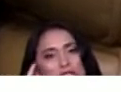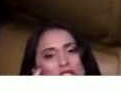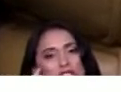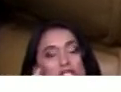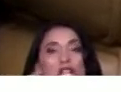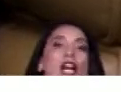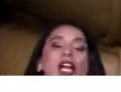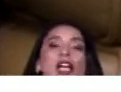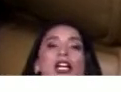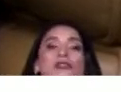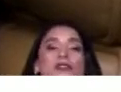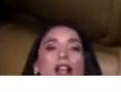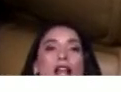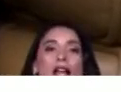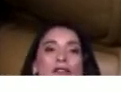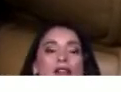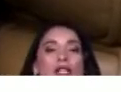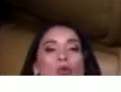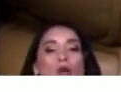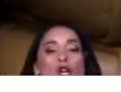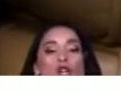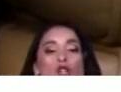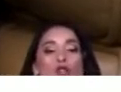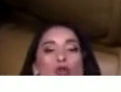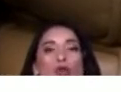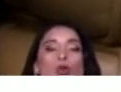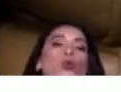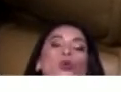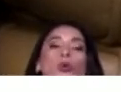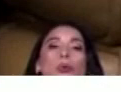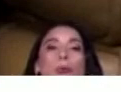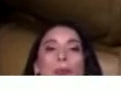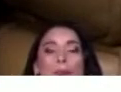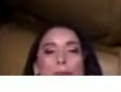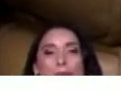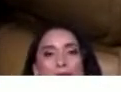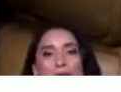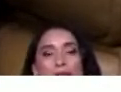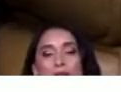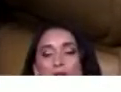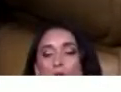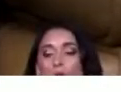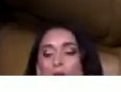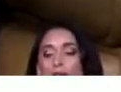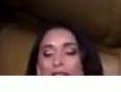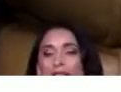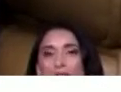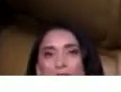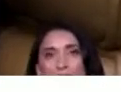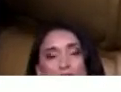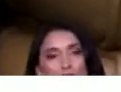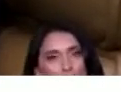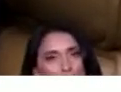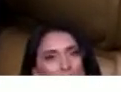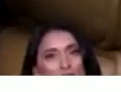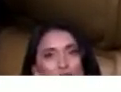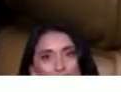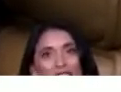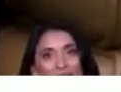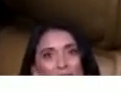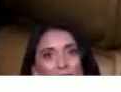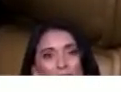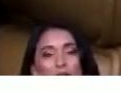falava-se o tupi-guarani, a língua geral dos índios. Os paulistas